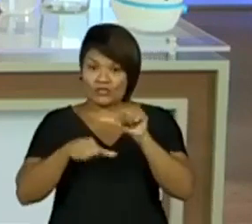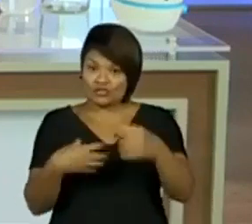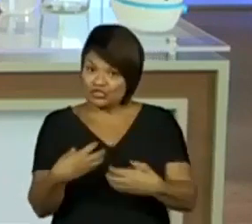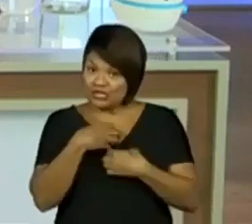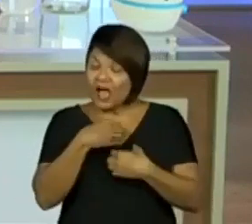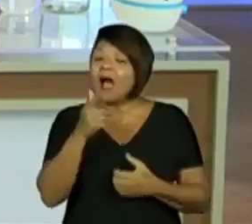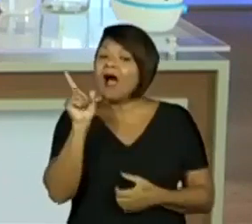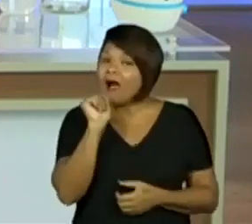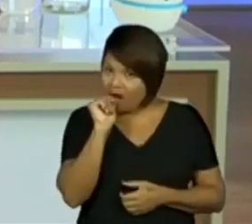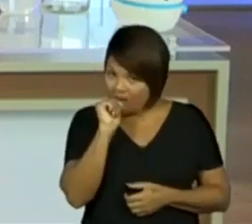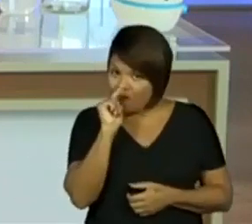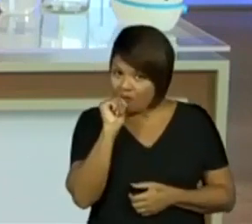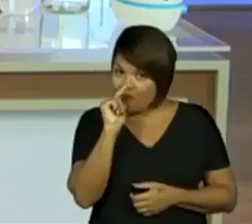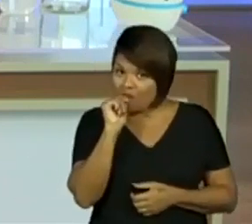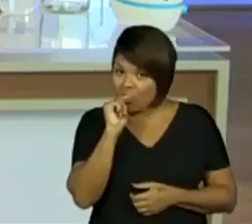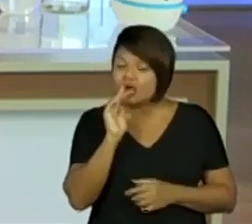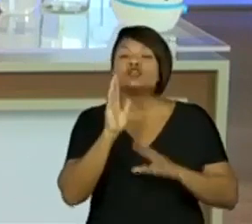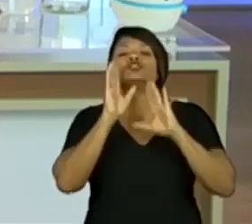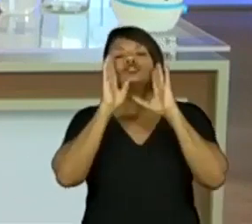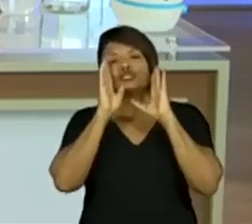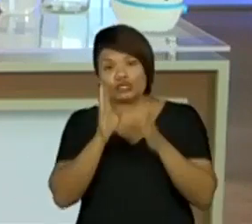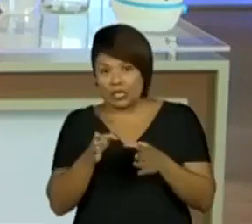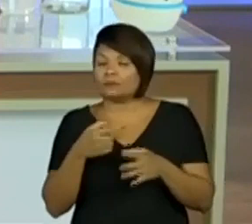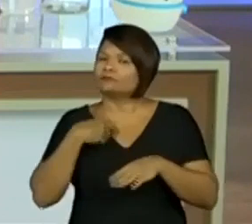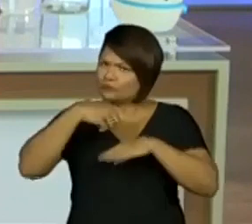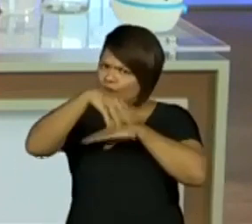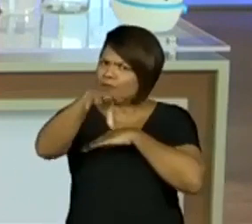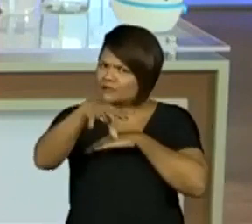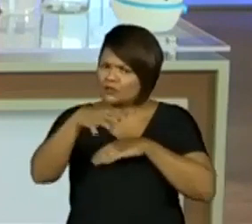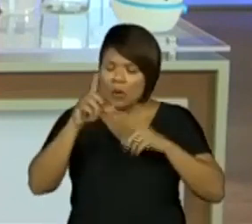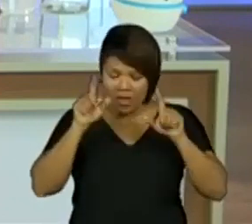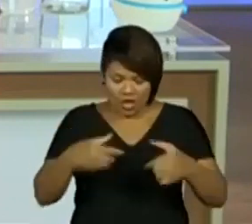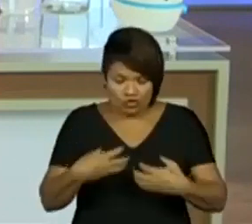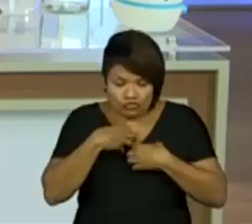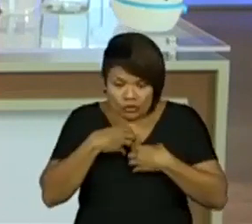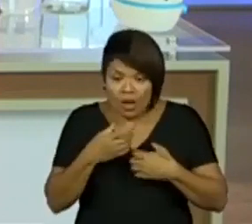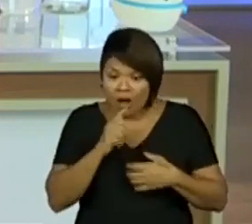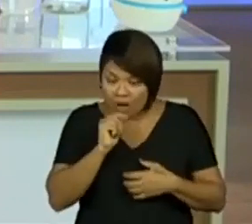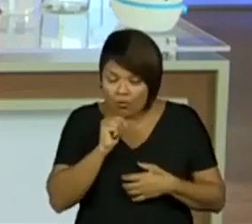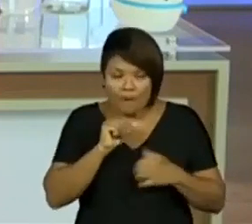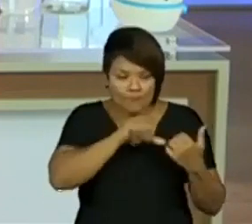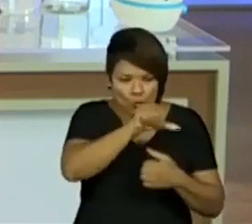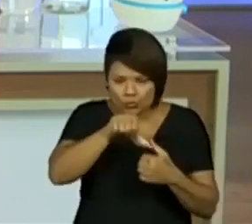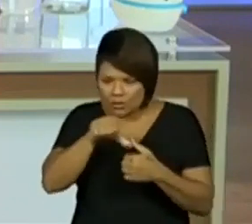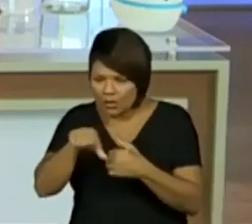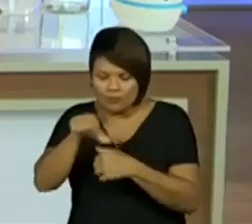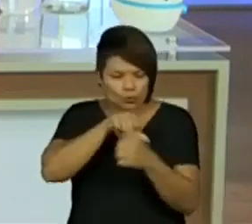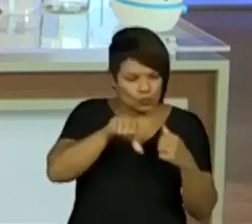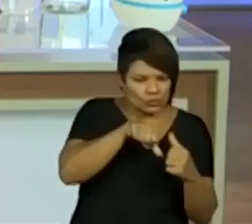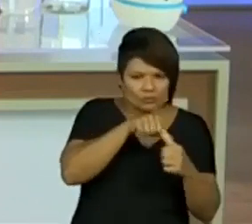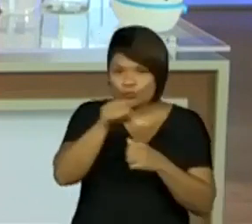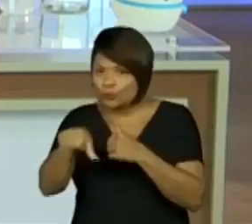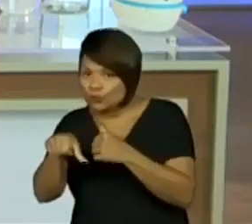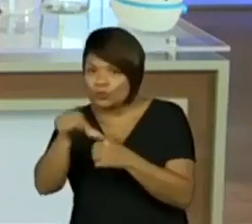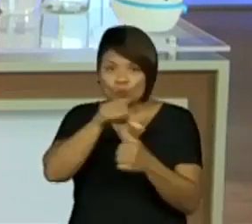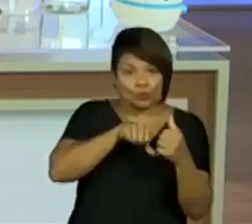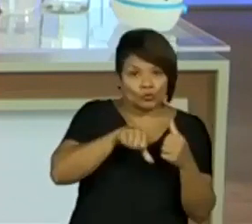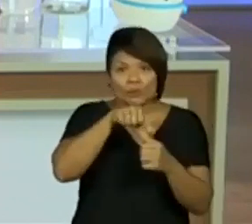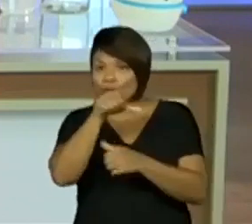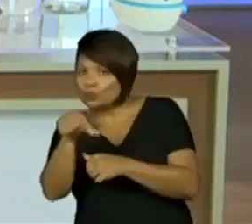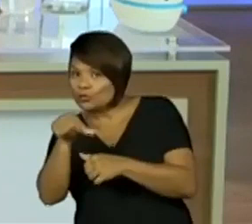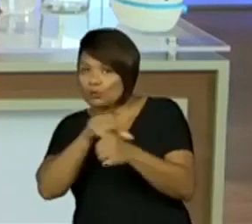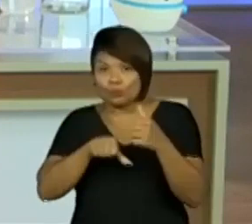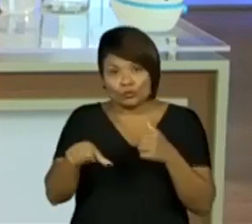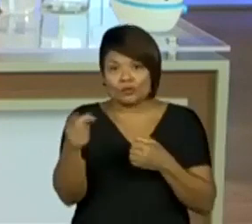da água já estão informando mudanças de estados físicos, ou seja, eu estou me referindo a uma transformação